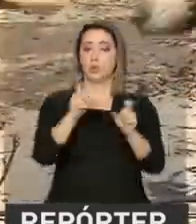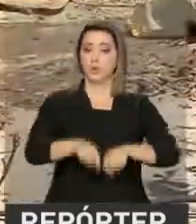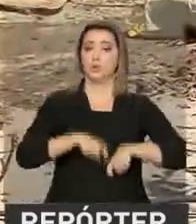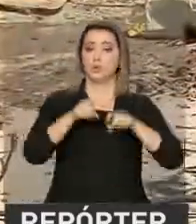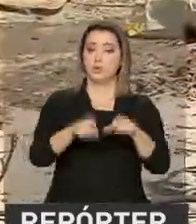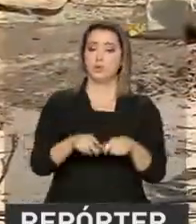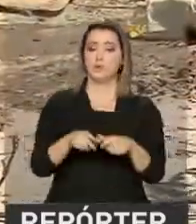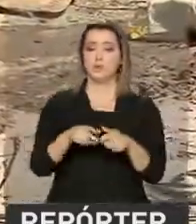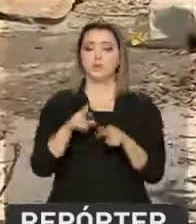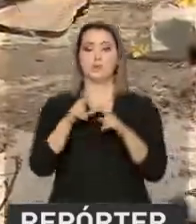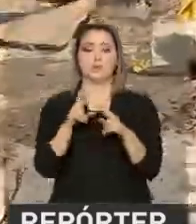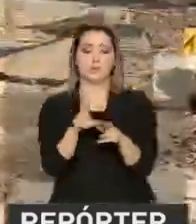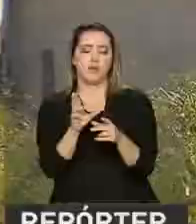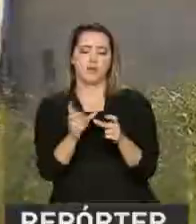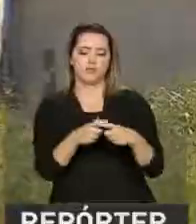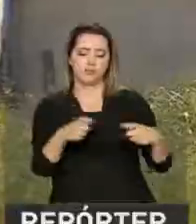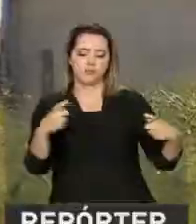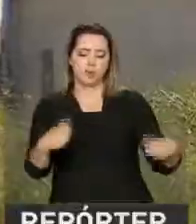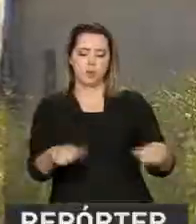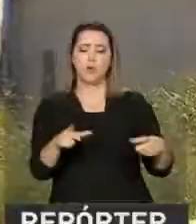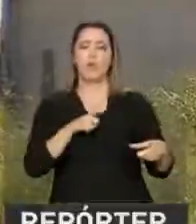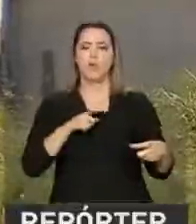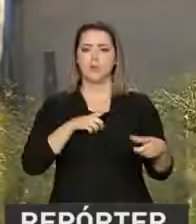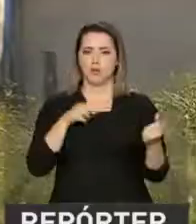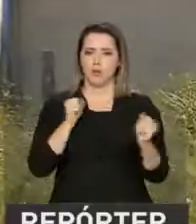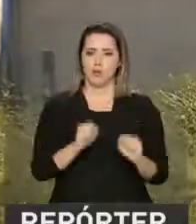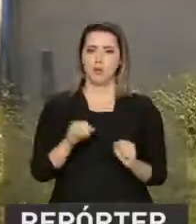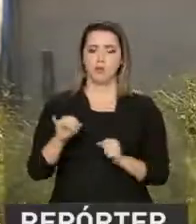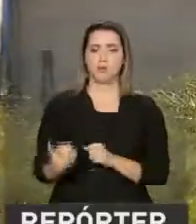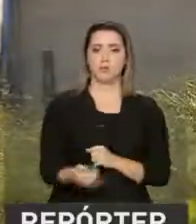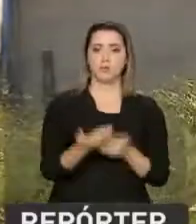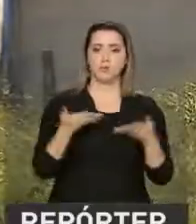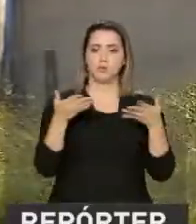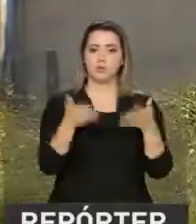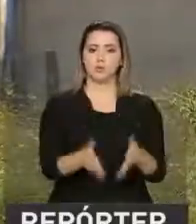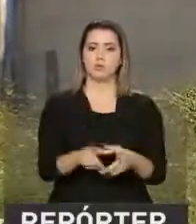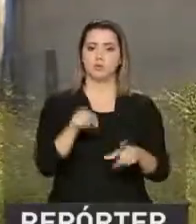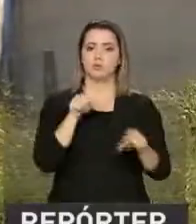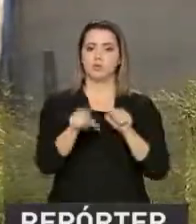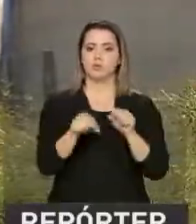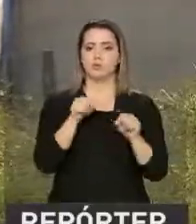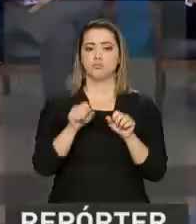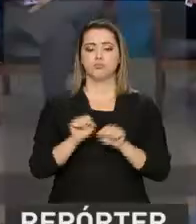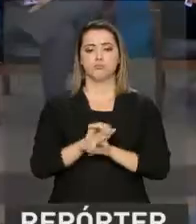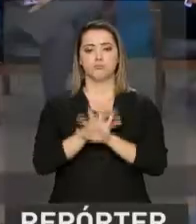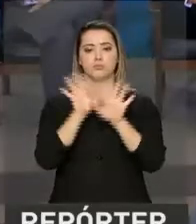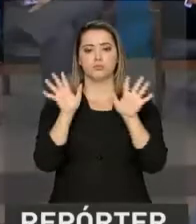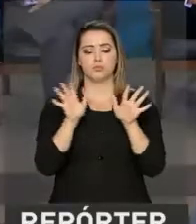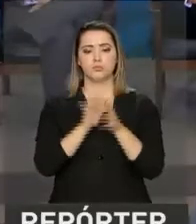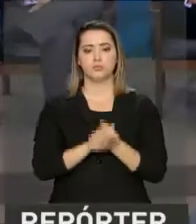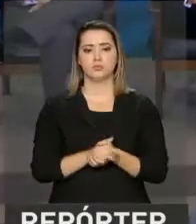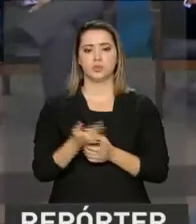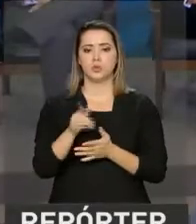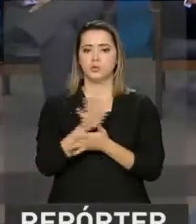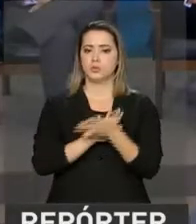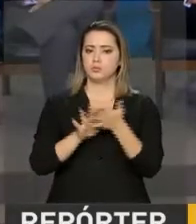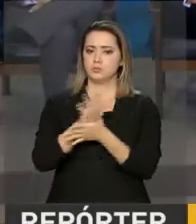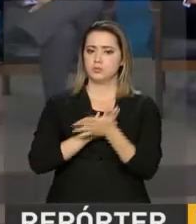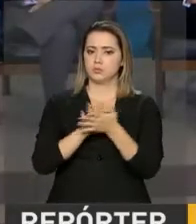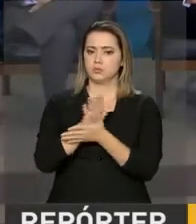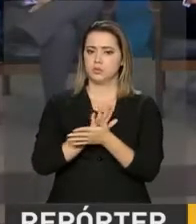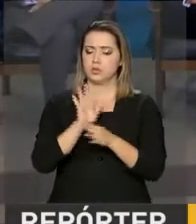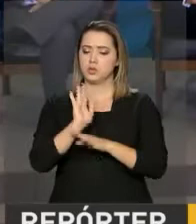espera um pedaço de terra para produzir vai ter agora a chance de participar de seleção transparente não haverá mais